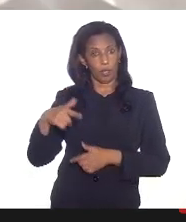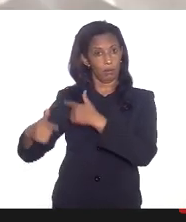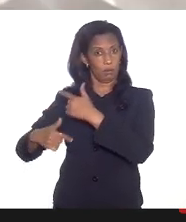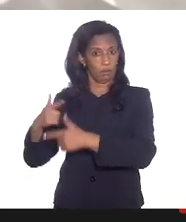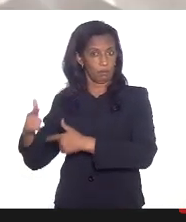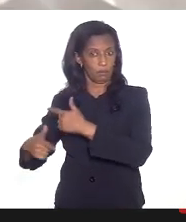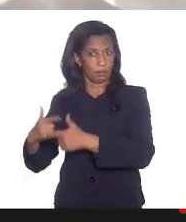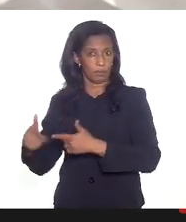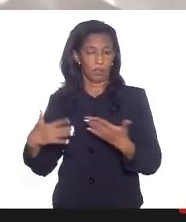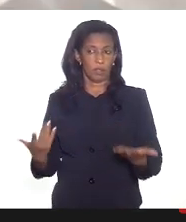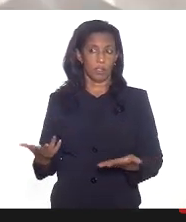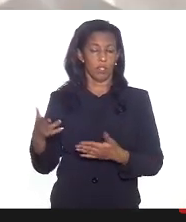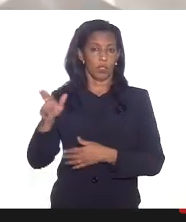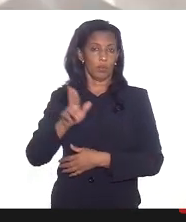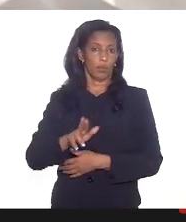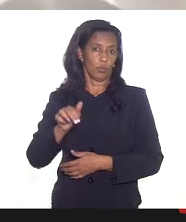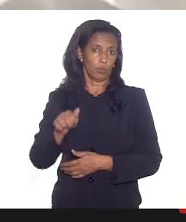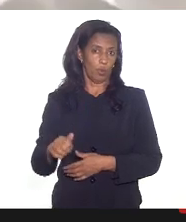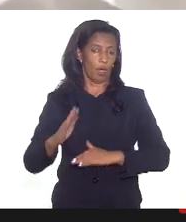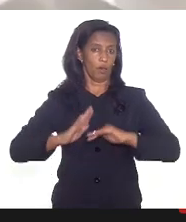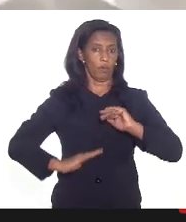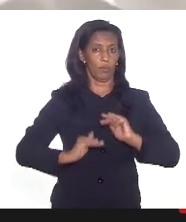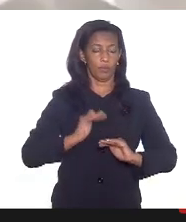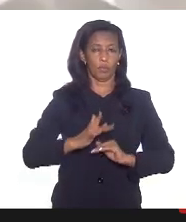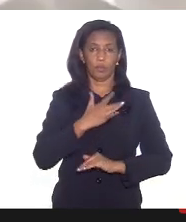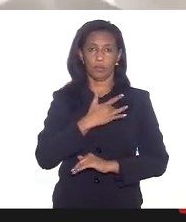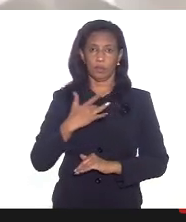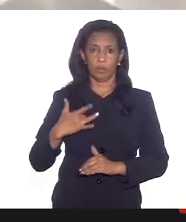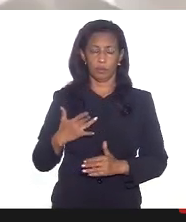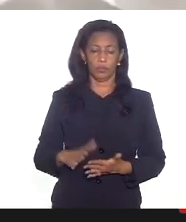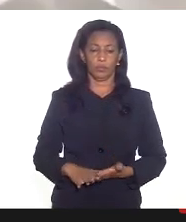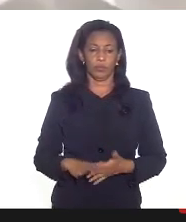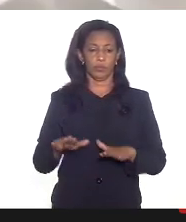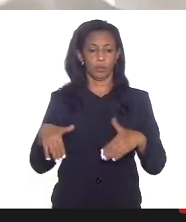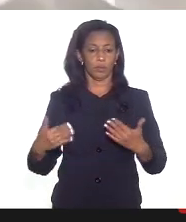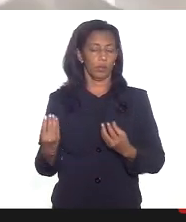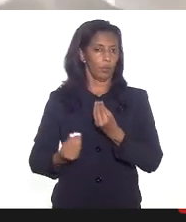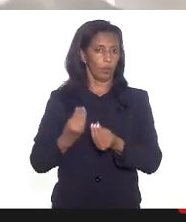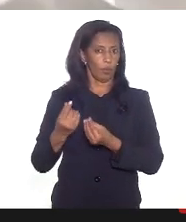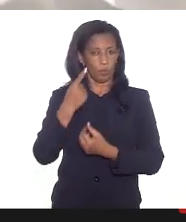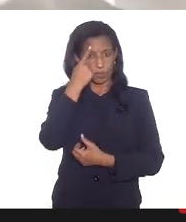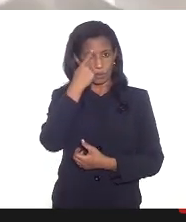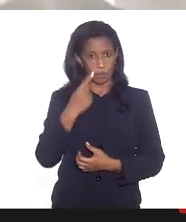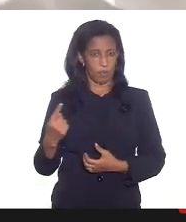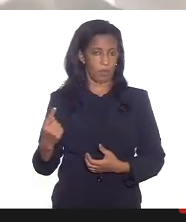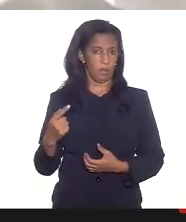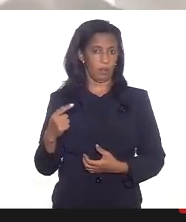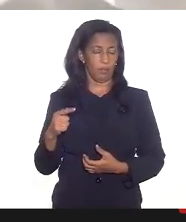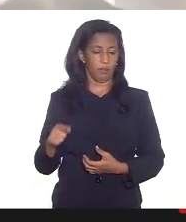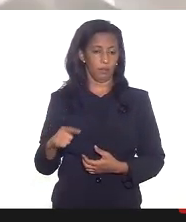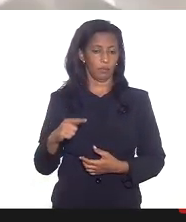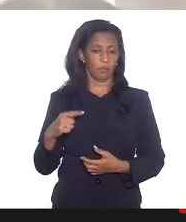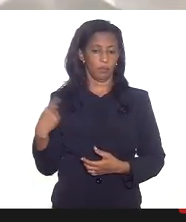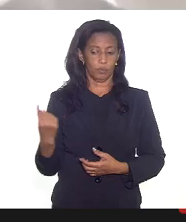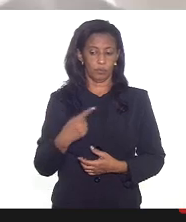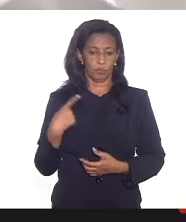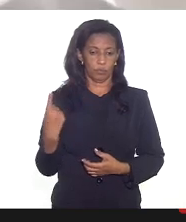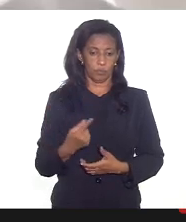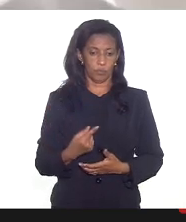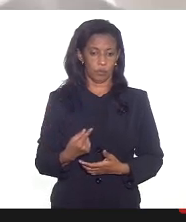ponta seja pelo uso água seja pelo profissional de saúde Então como na semana que vem nós vamos